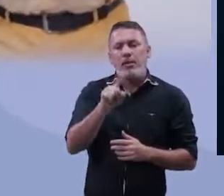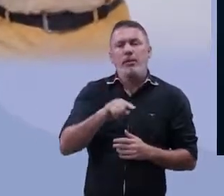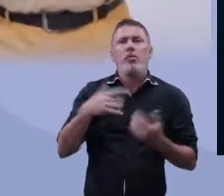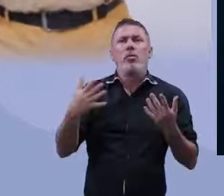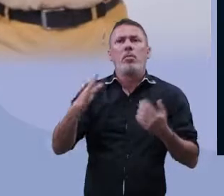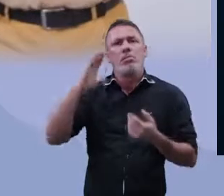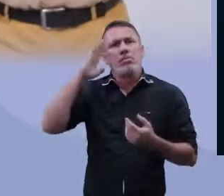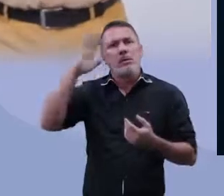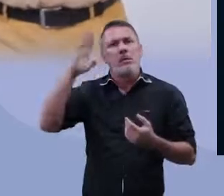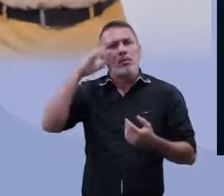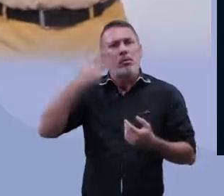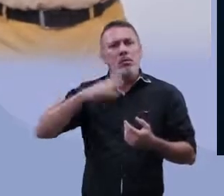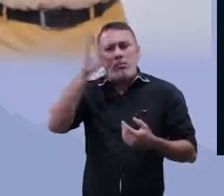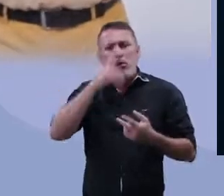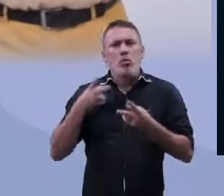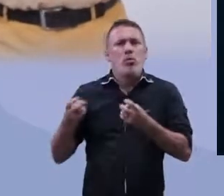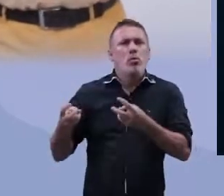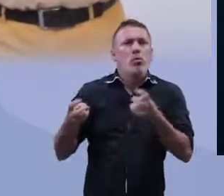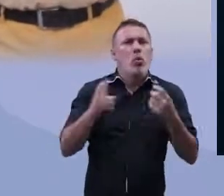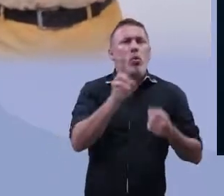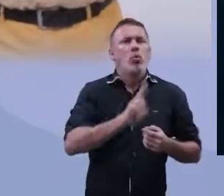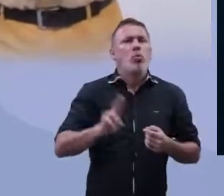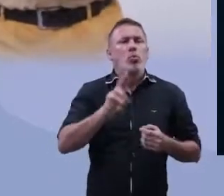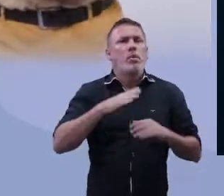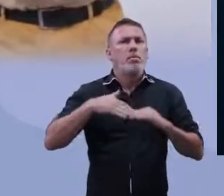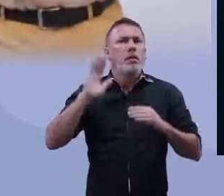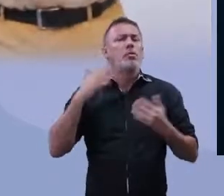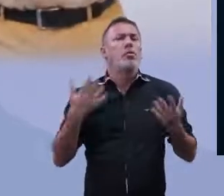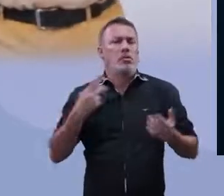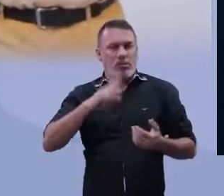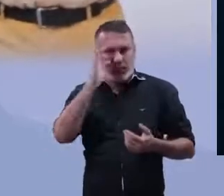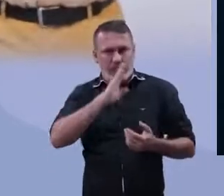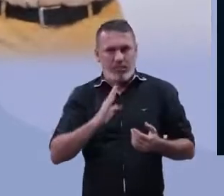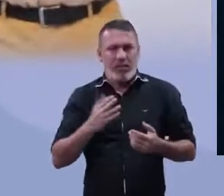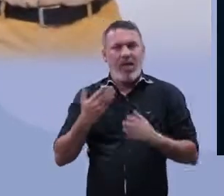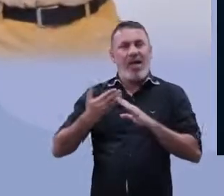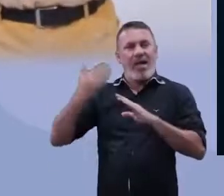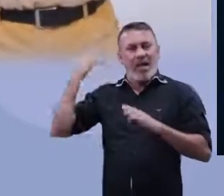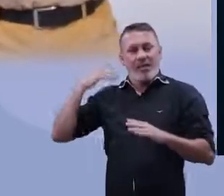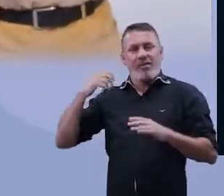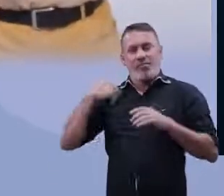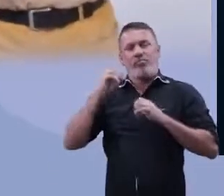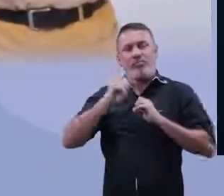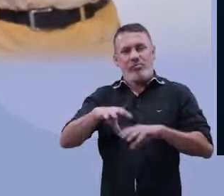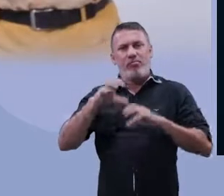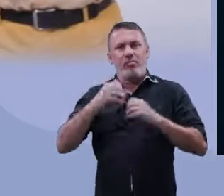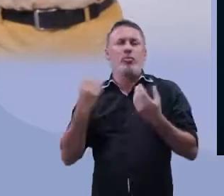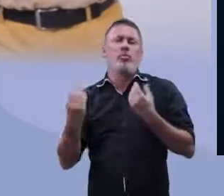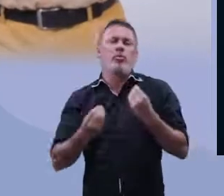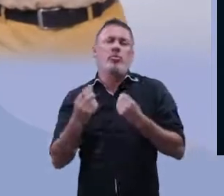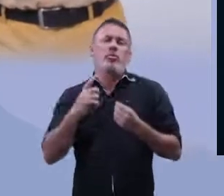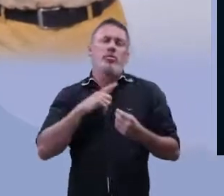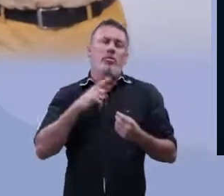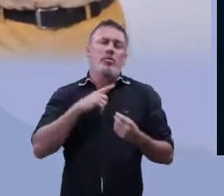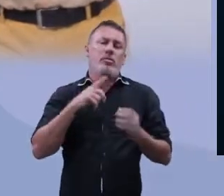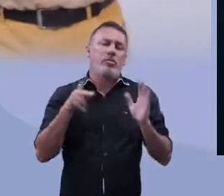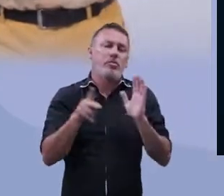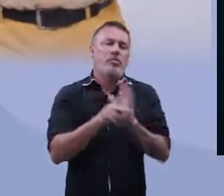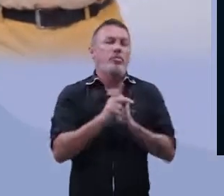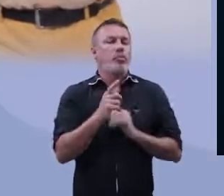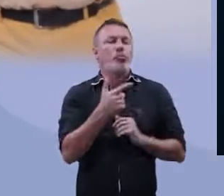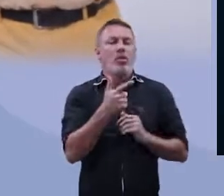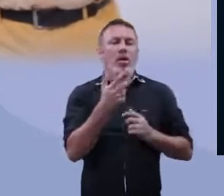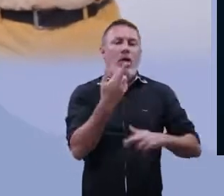fontes energéticas que são trabalhadas no Brasil, né? Tivemos nossas aulas anteriores a qual nós trabalhamos as fontes